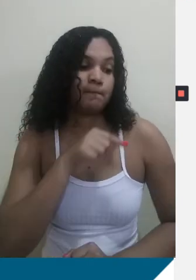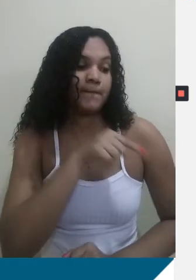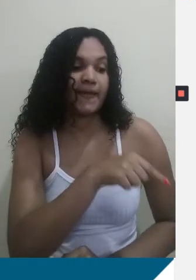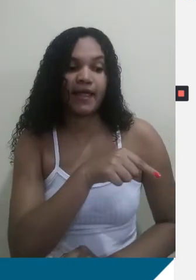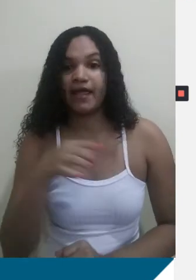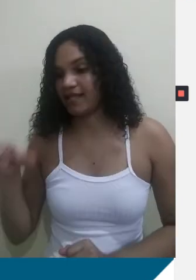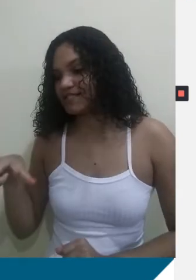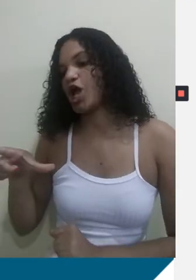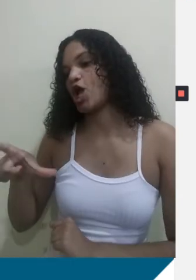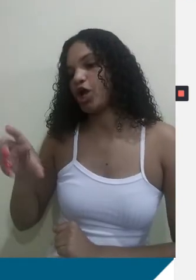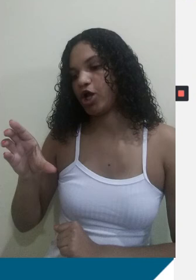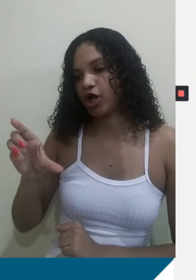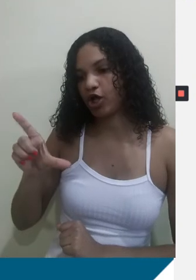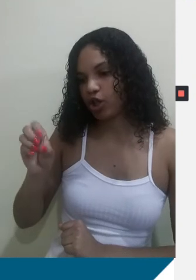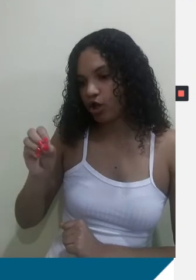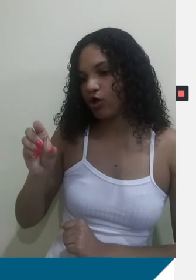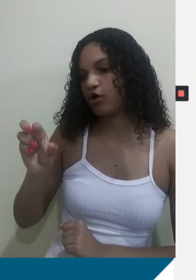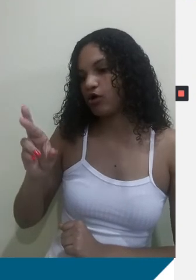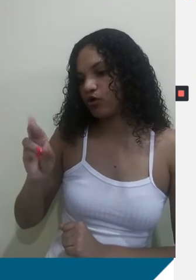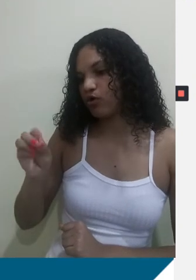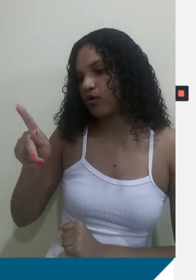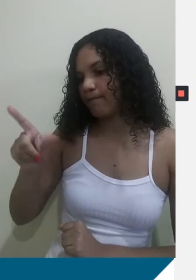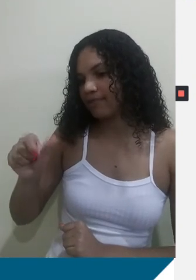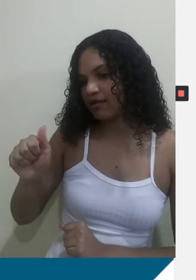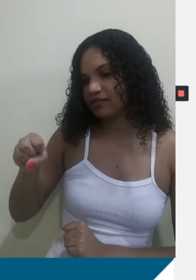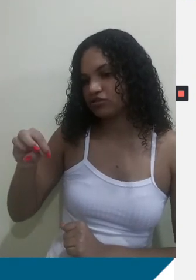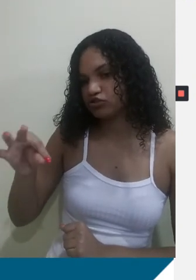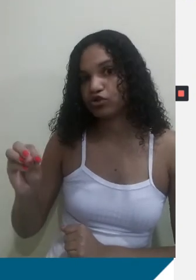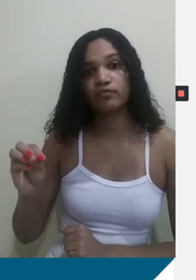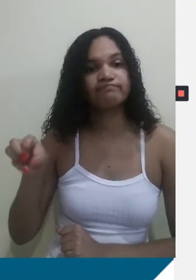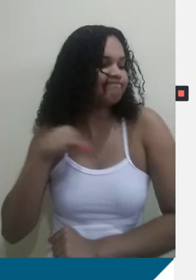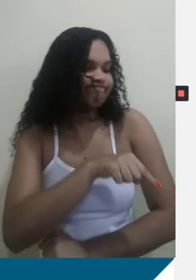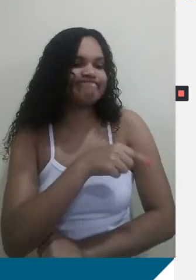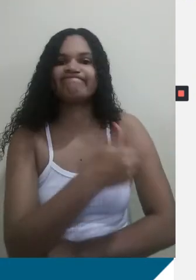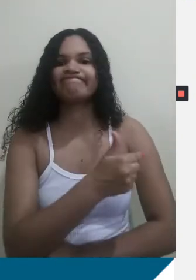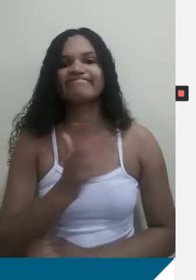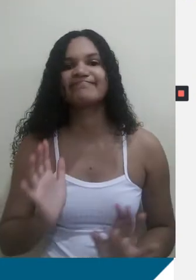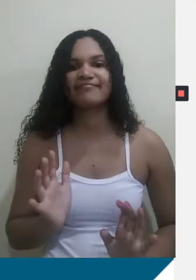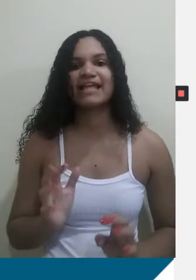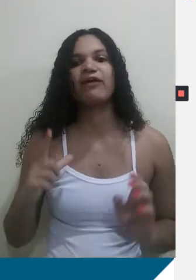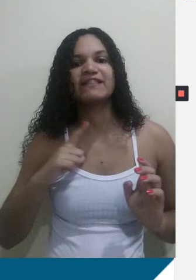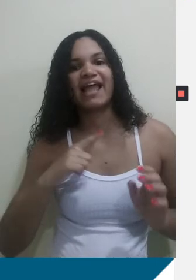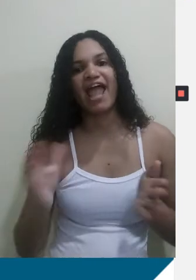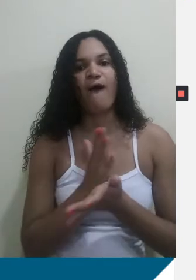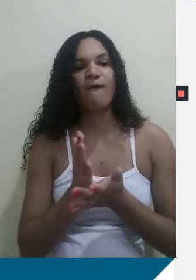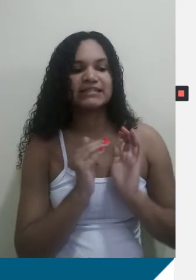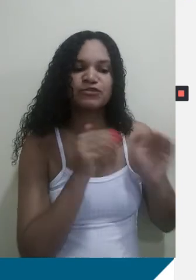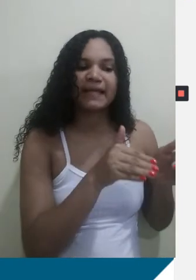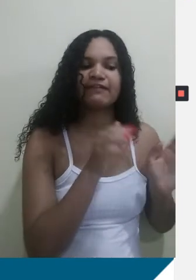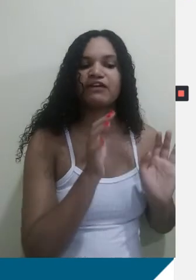cloroplastos, devido à função fotossintética que as células vegetais possuem. A função da parede celular, como já apareceu aí